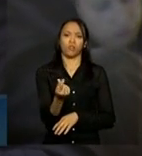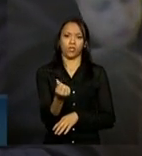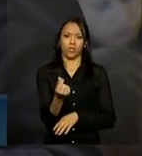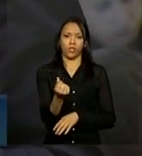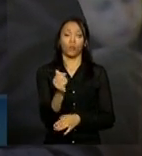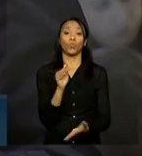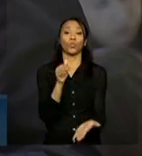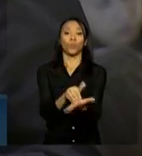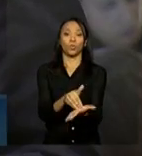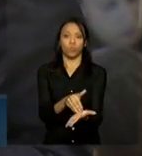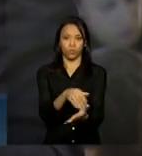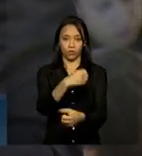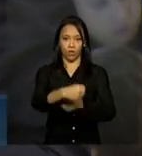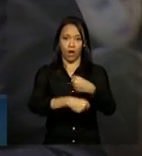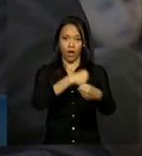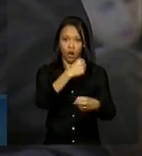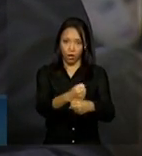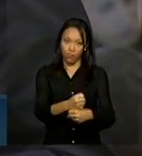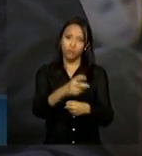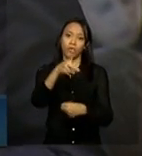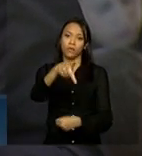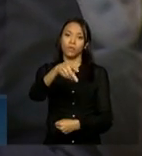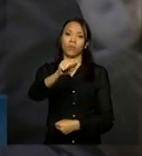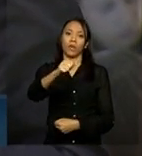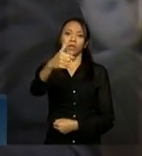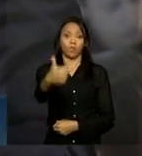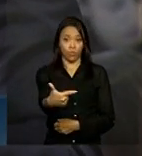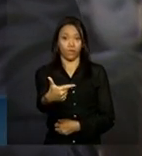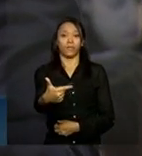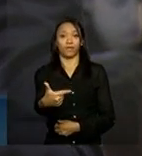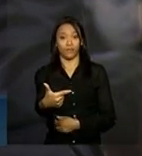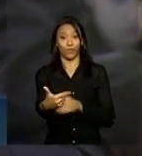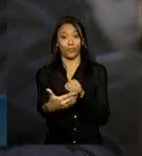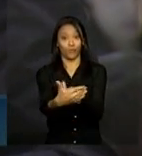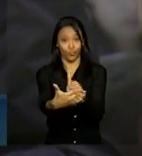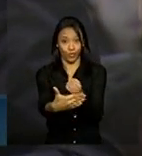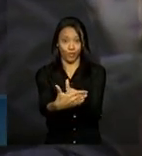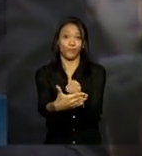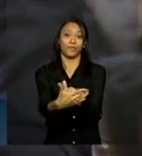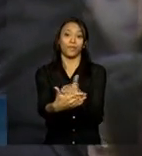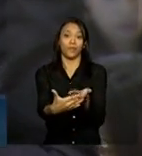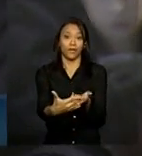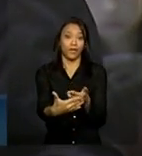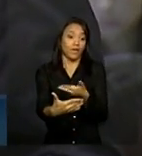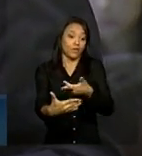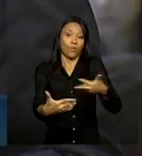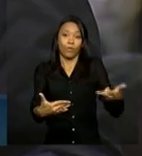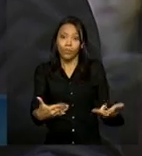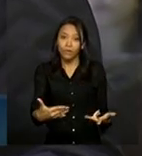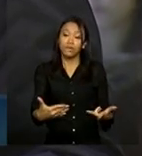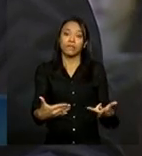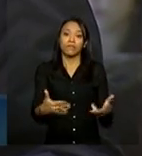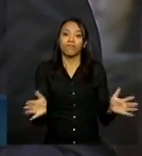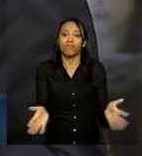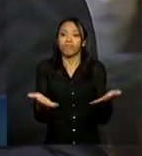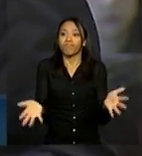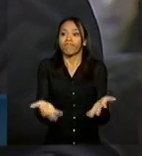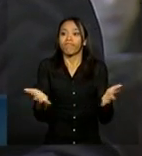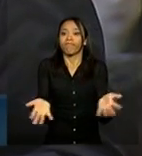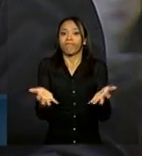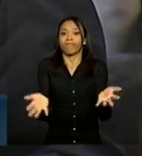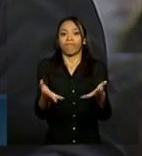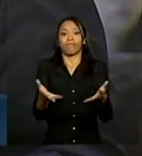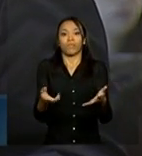ano do PAC 2, que tradicionalmente é o ano onde as coisas acontecem, onde o ritmo